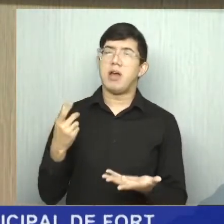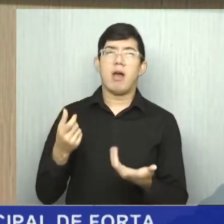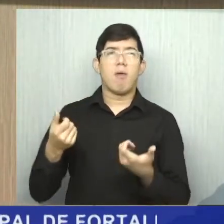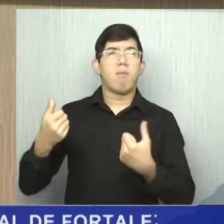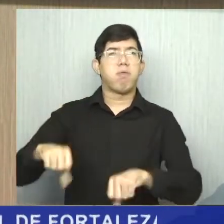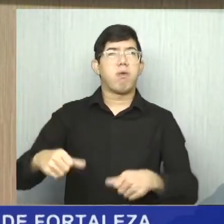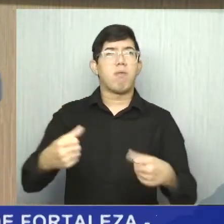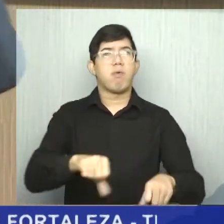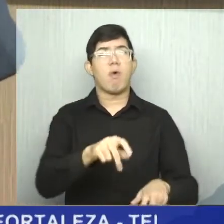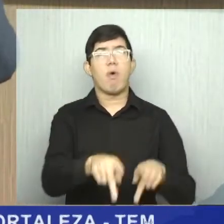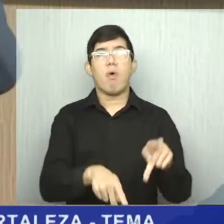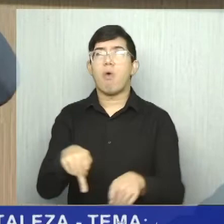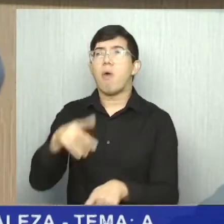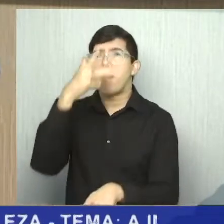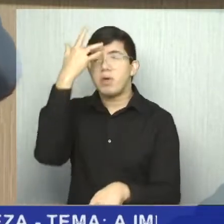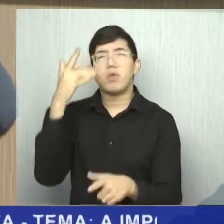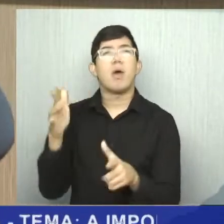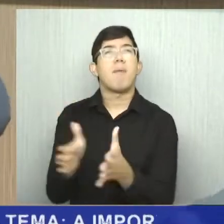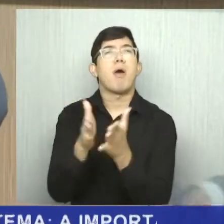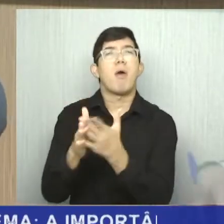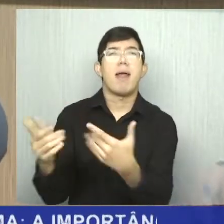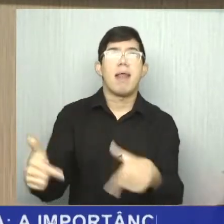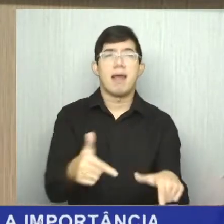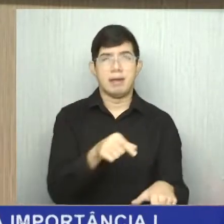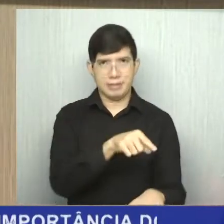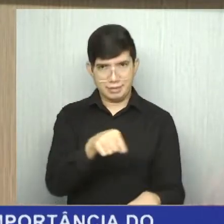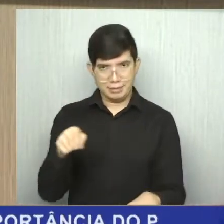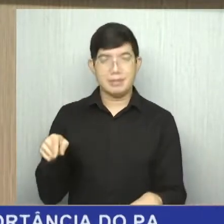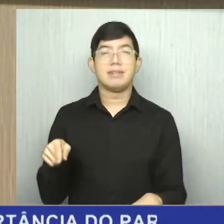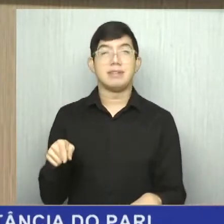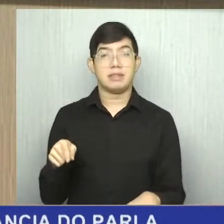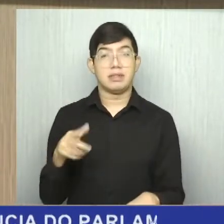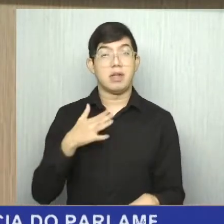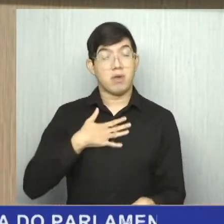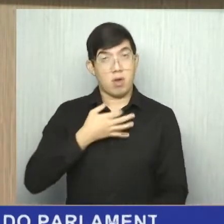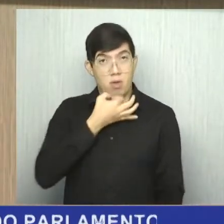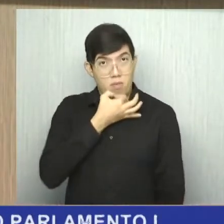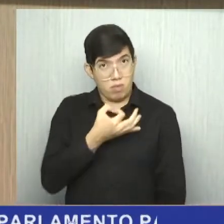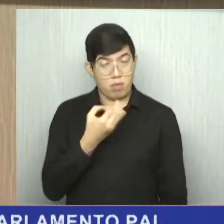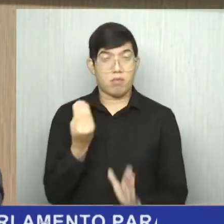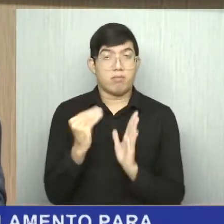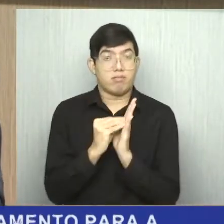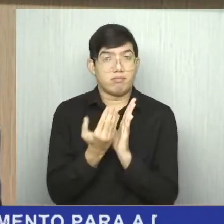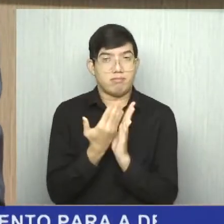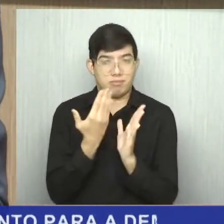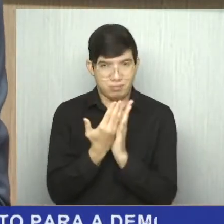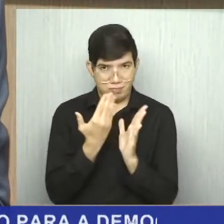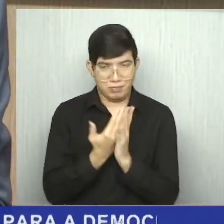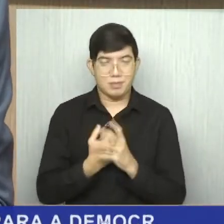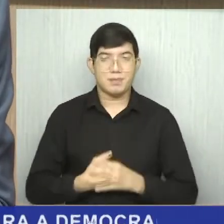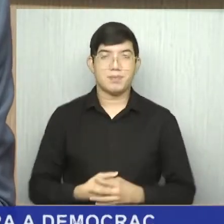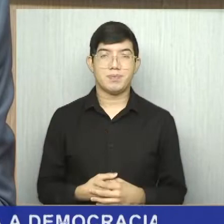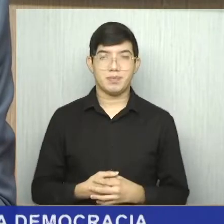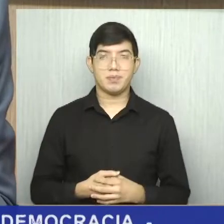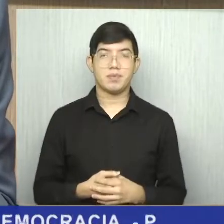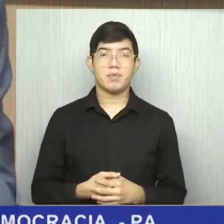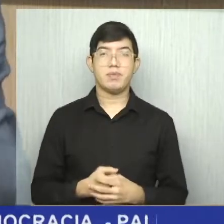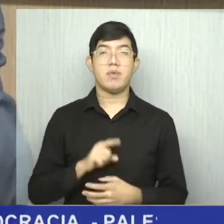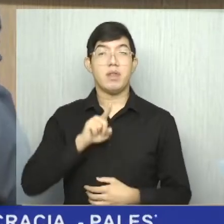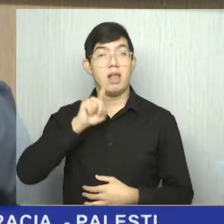E é onde eu estou trabalhando, minha próxima reflexão vai ser sobre isso daí. Por enquanto, é preciso fazer, e até os americanos viram